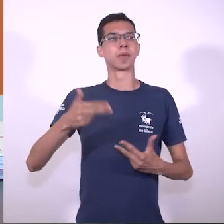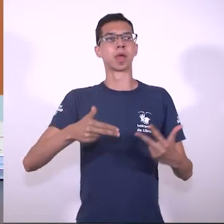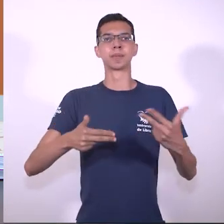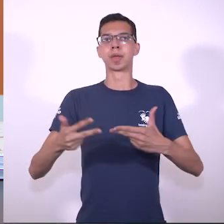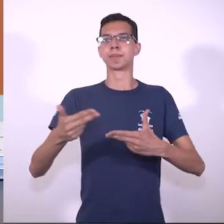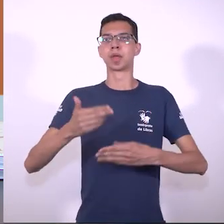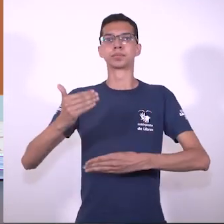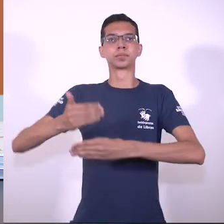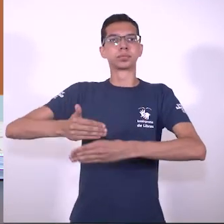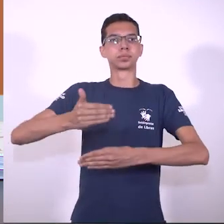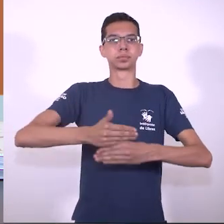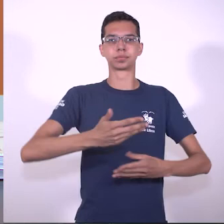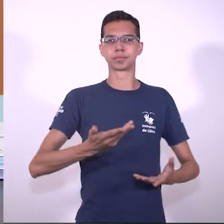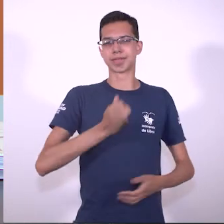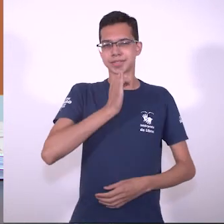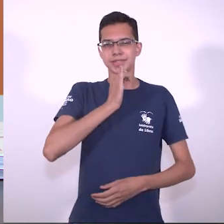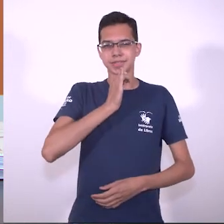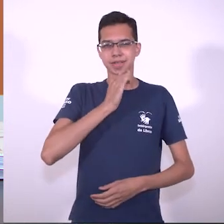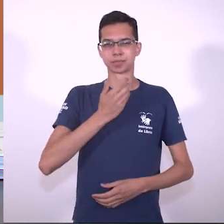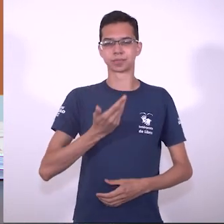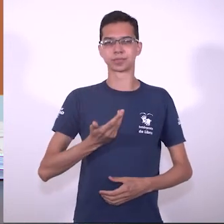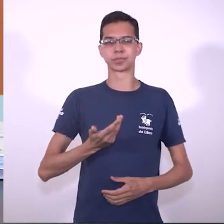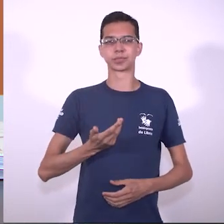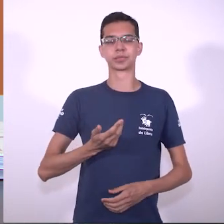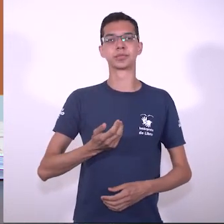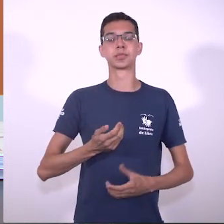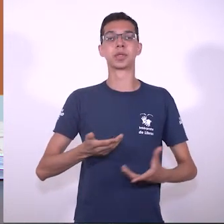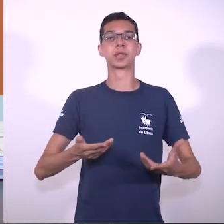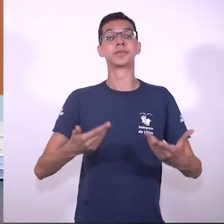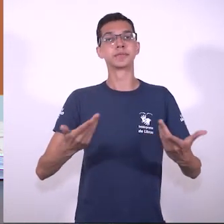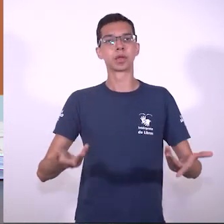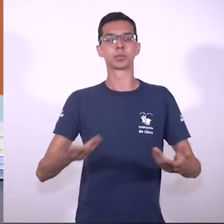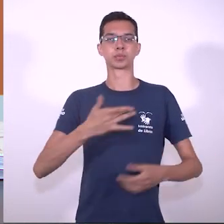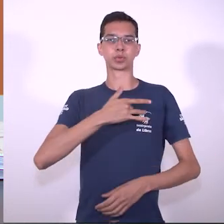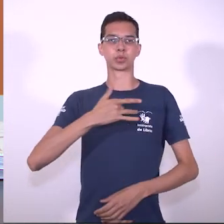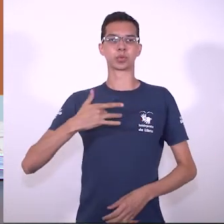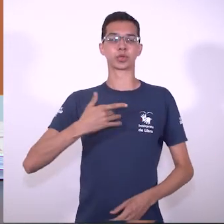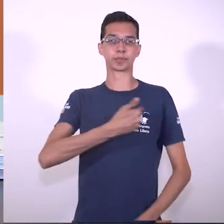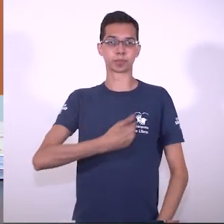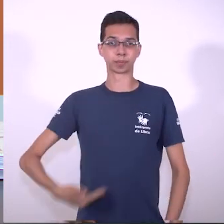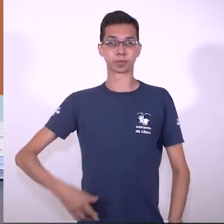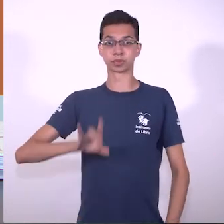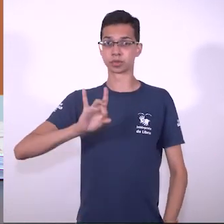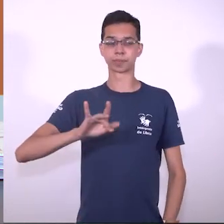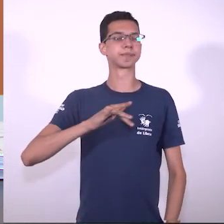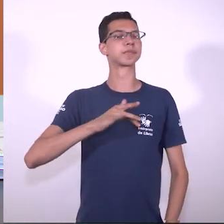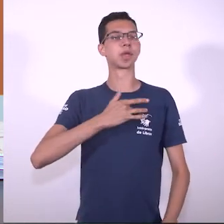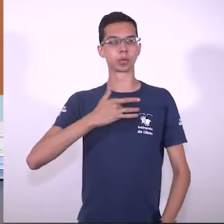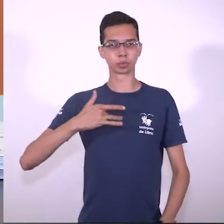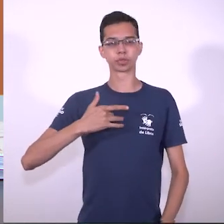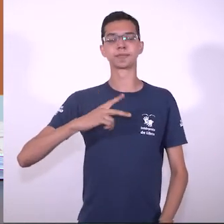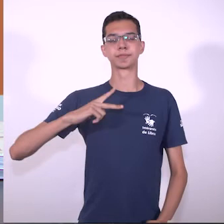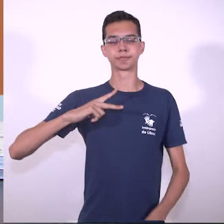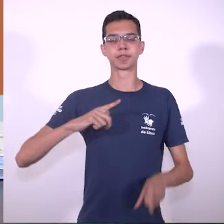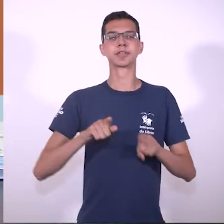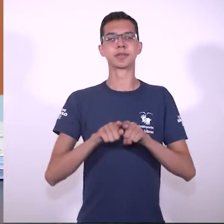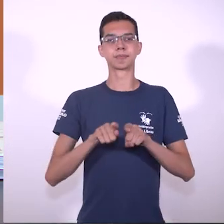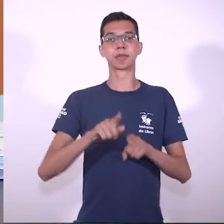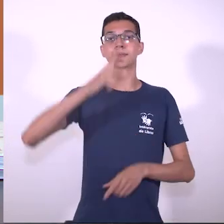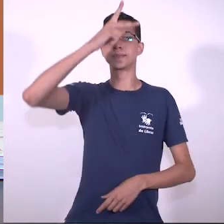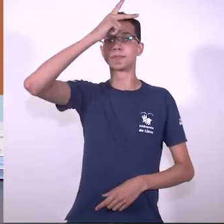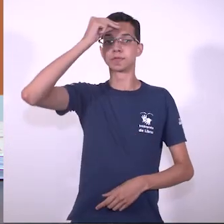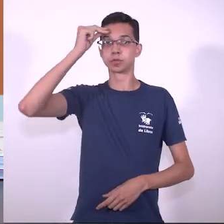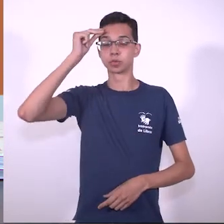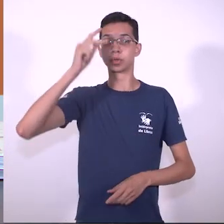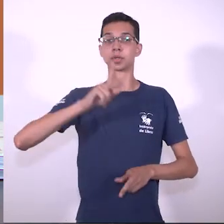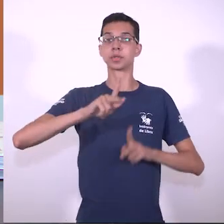feito pela prefeitura, né, pela saúde, não só a saúde pública, mas também a privada, e também a população, a gente